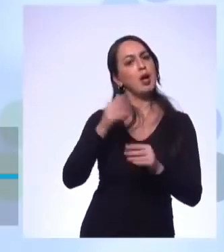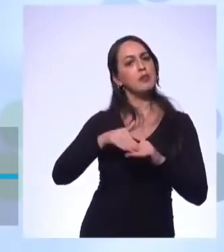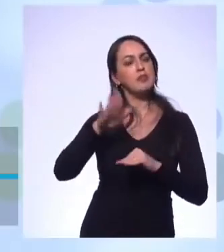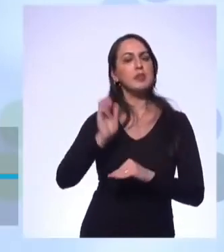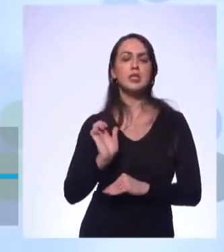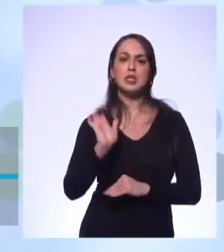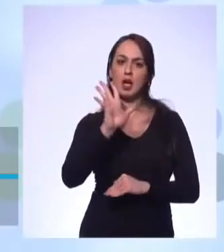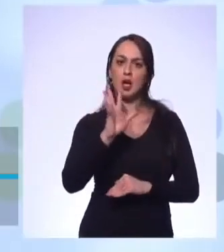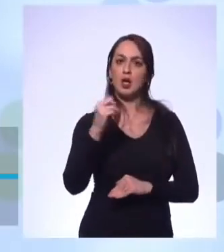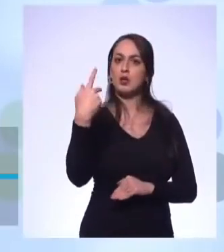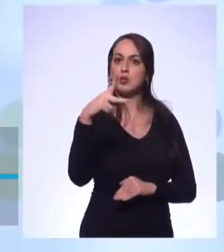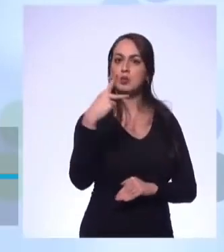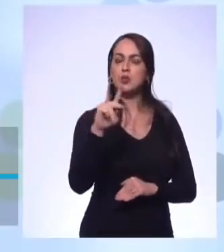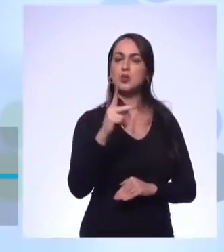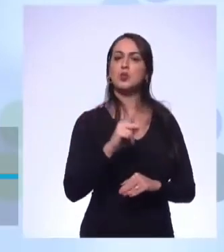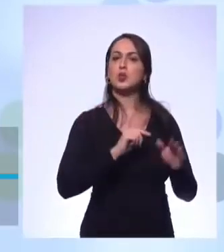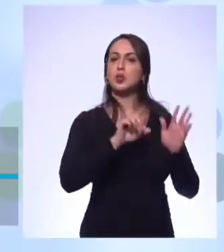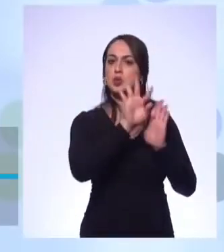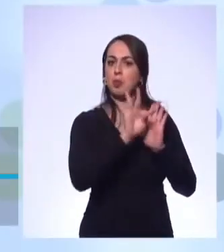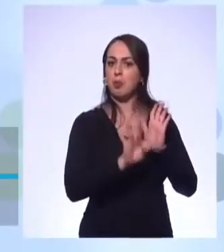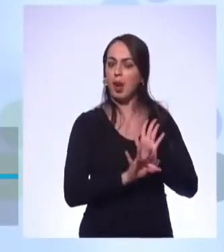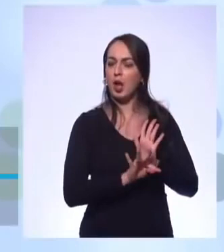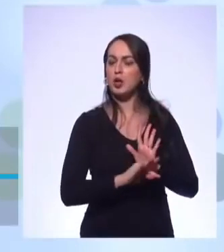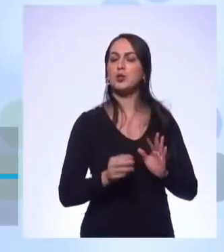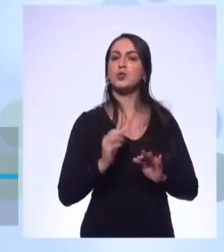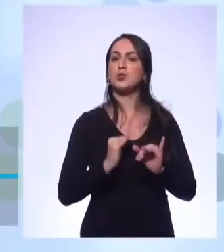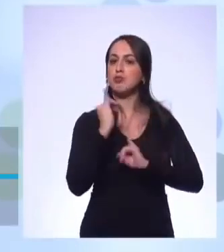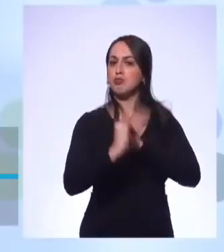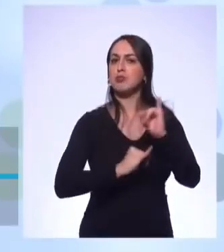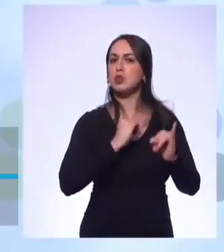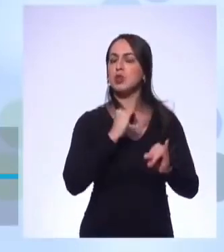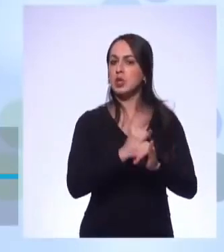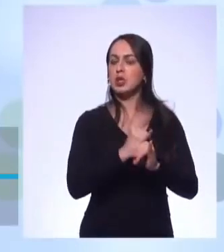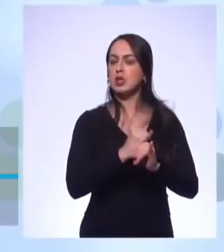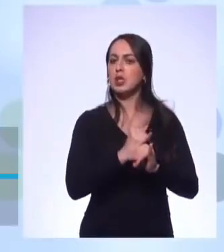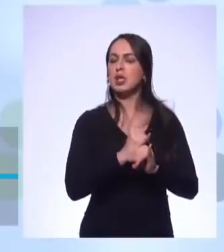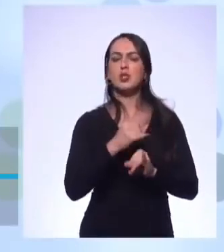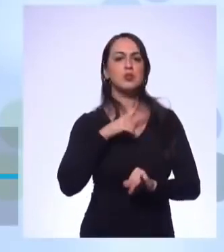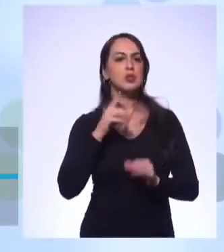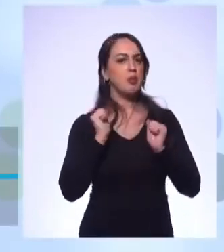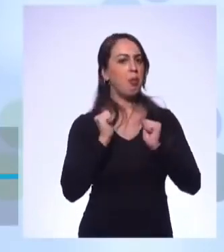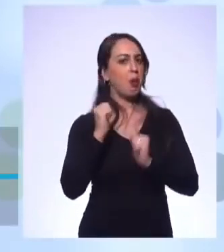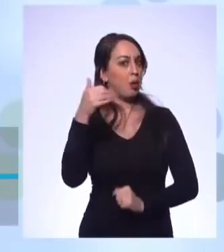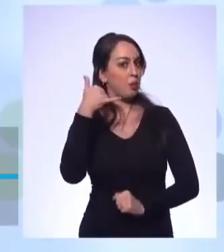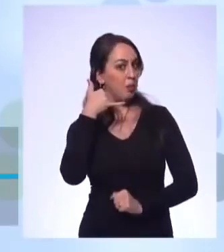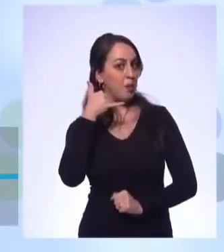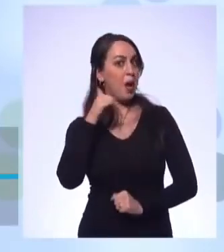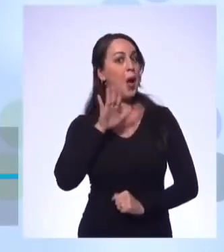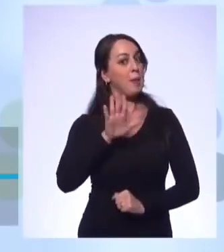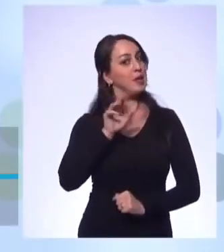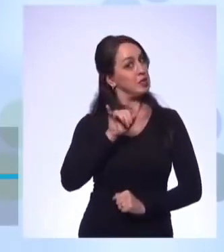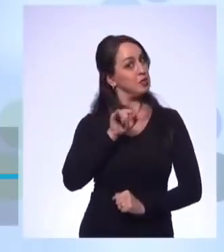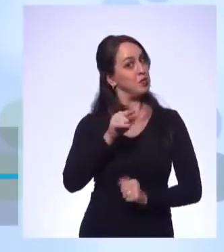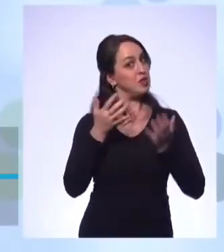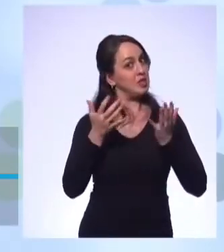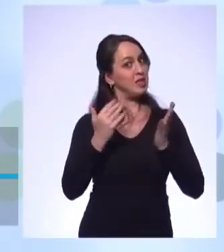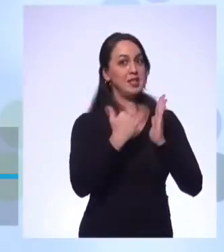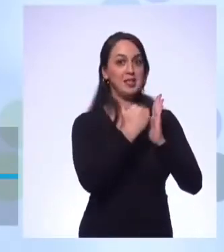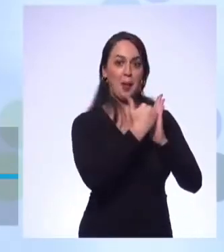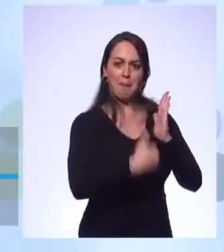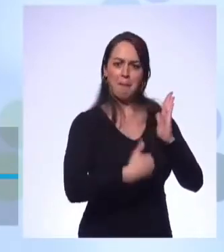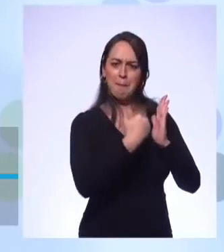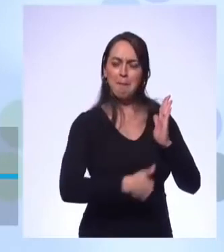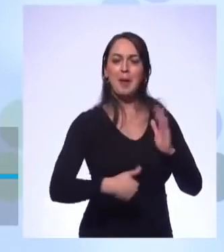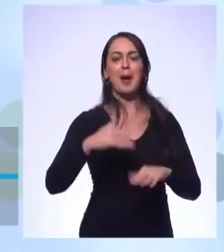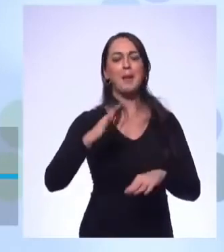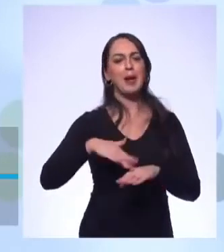seu pacote de dados, você pode telefonar e tem um canal que eles disponibilizam. Mas se você quiser pagar mais barato, você tem que ir até a